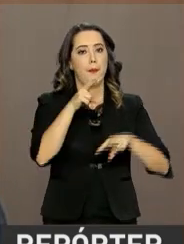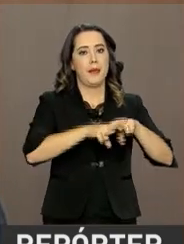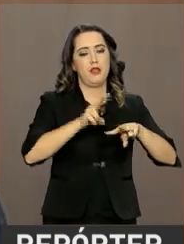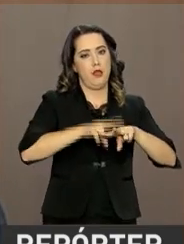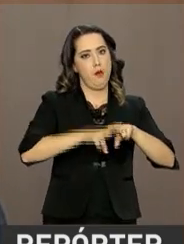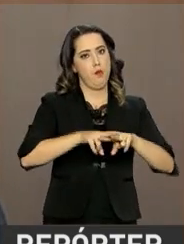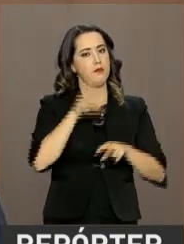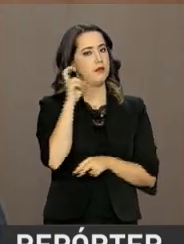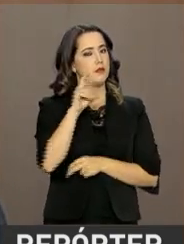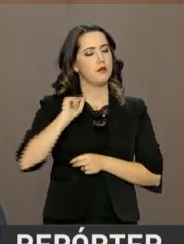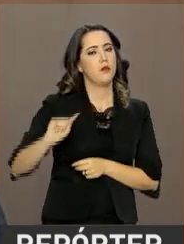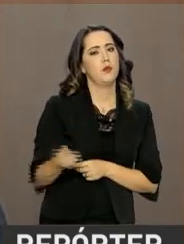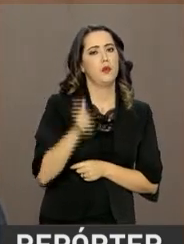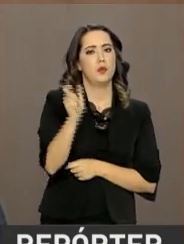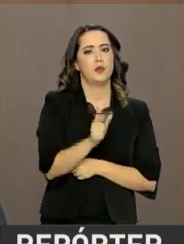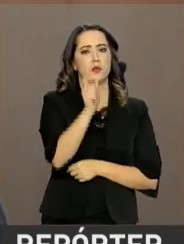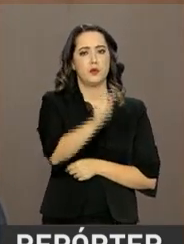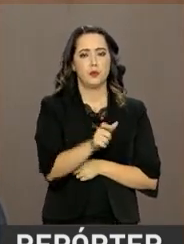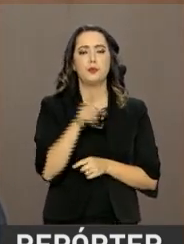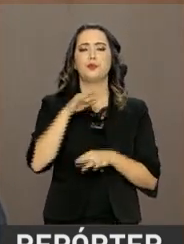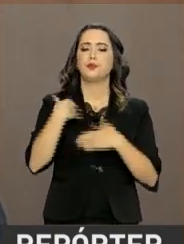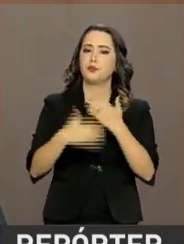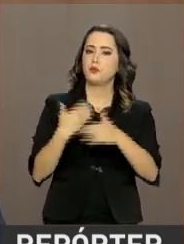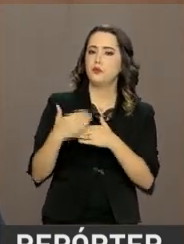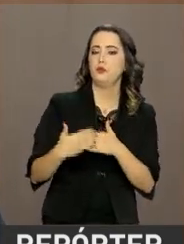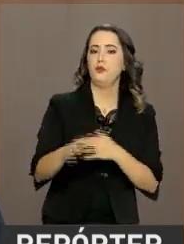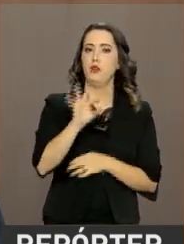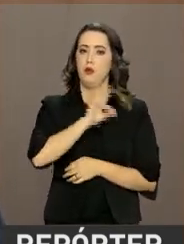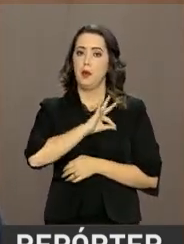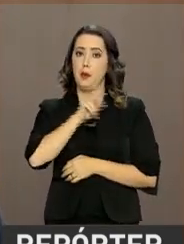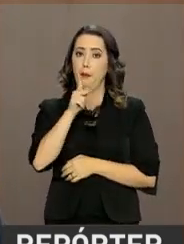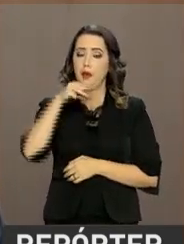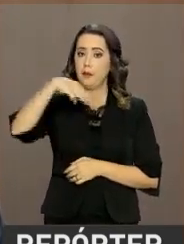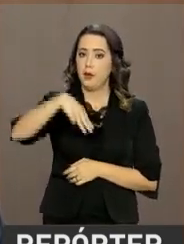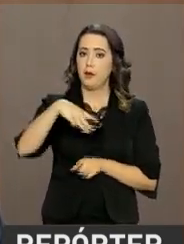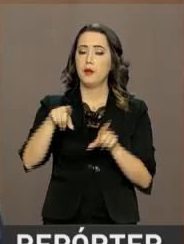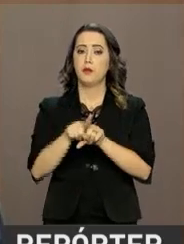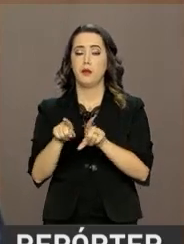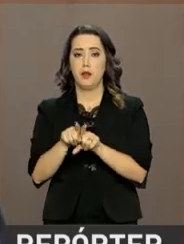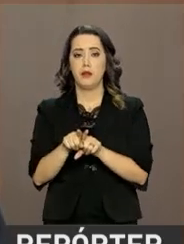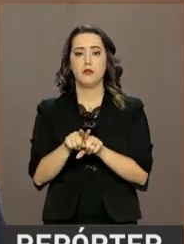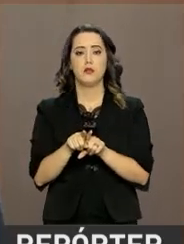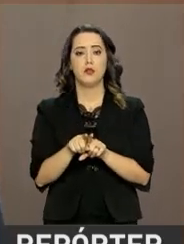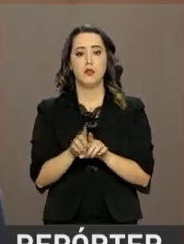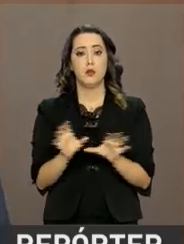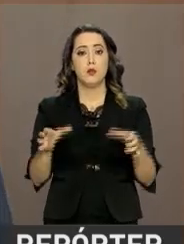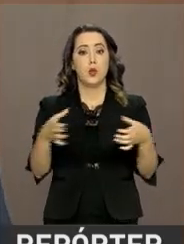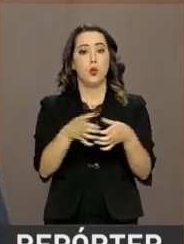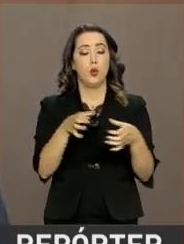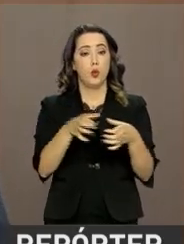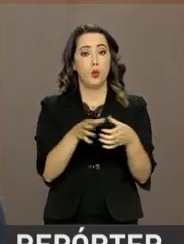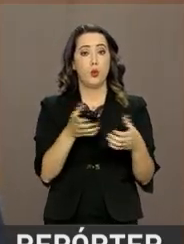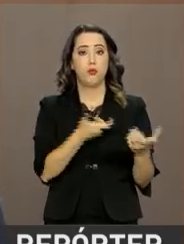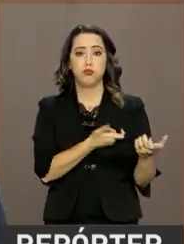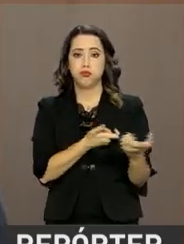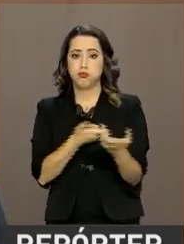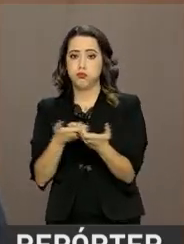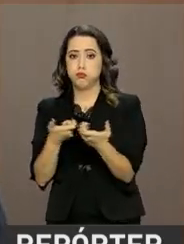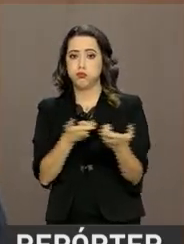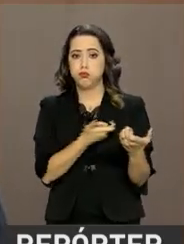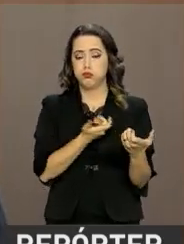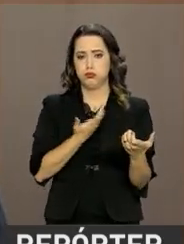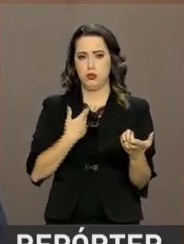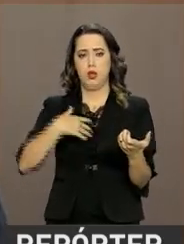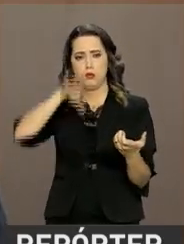e como ela foi desenvolvida pelas polícias militares e também pelos corpos de bombeiros aproximadamente